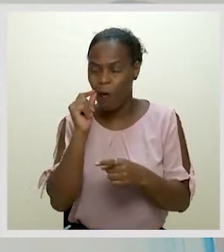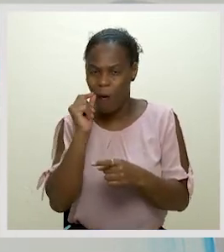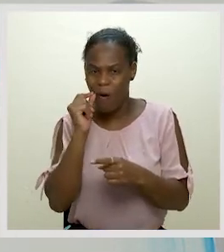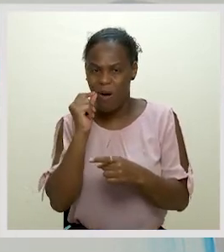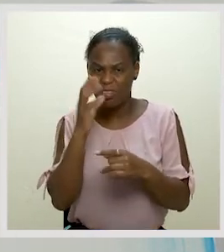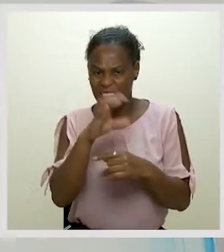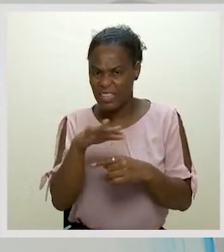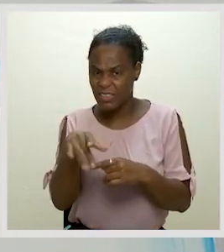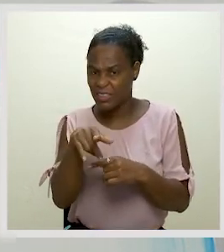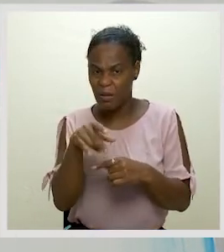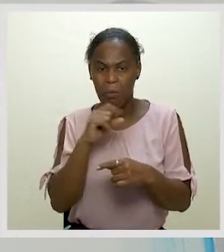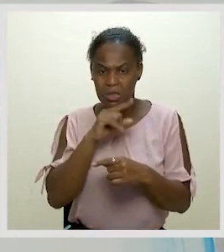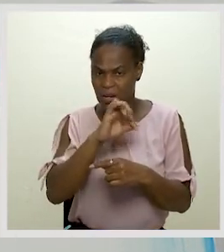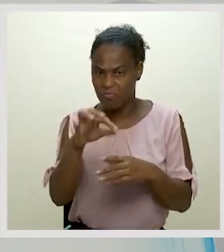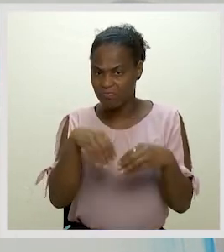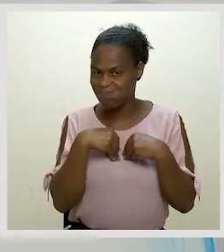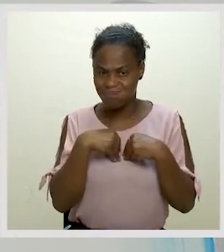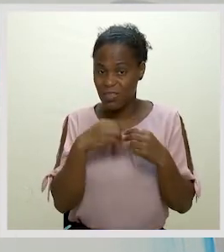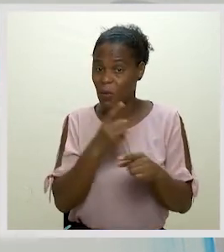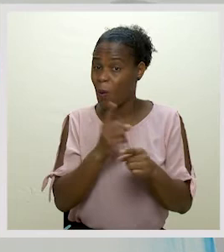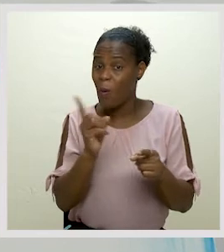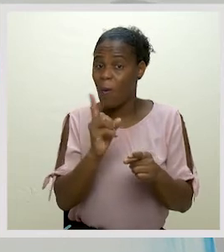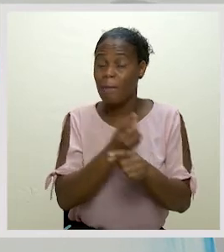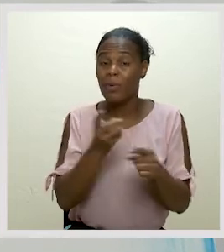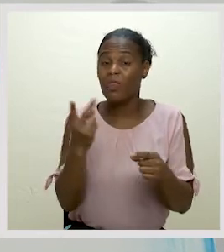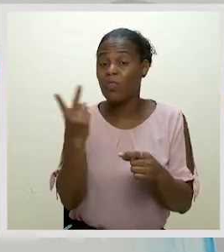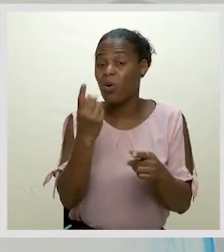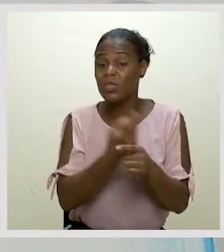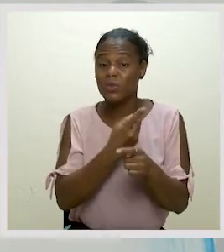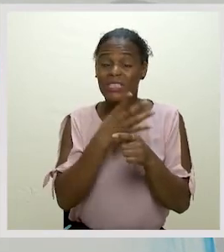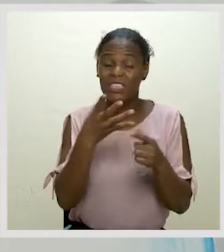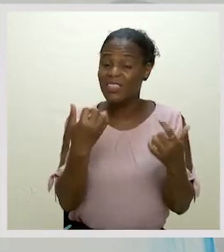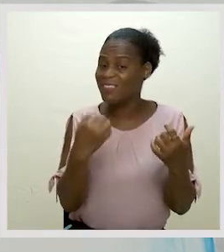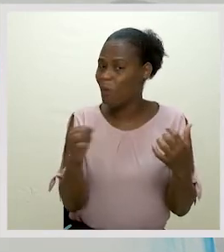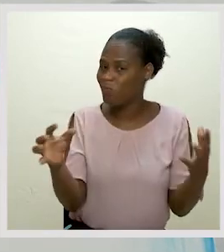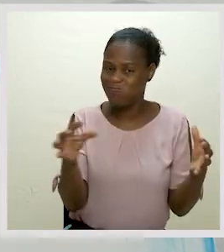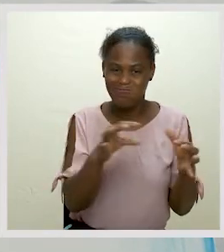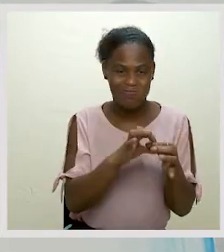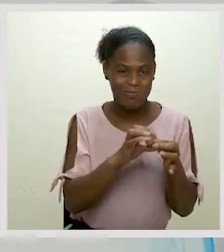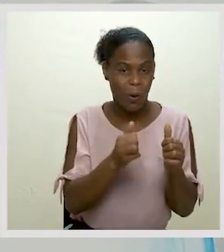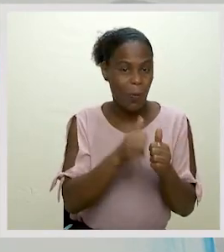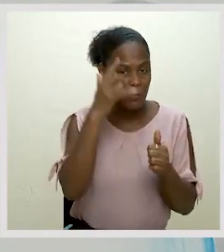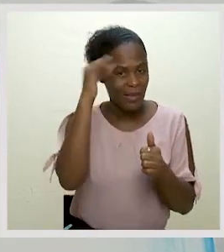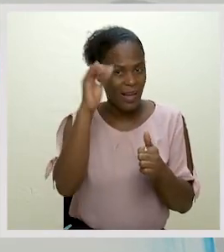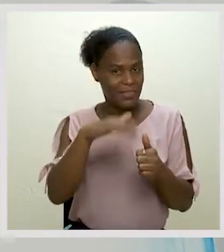2 aspectos que não encaixem com evidências